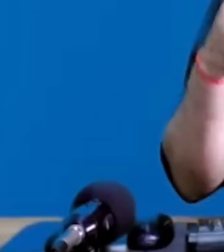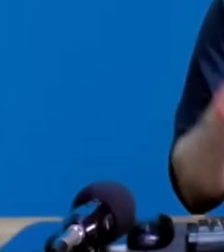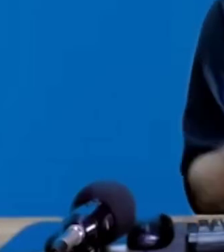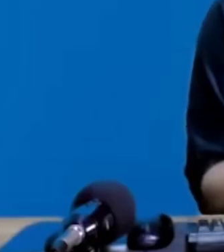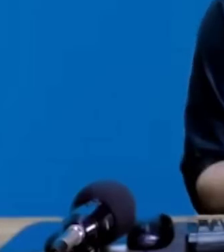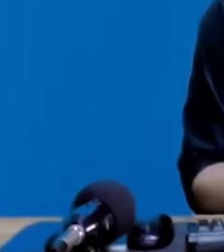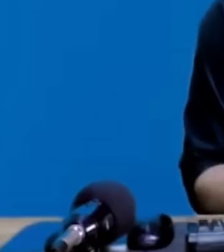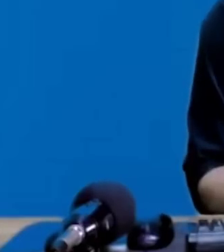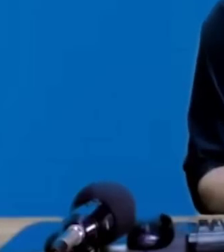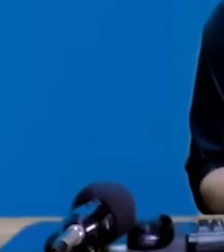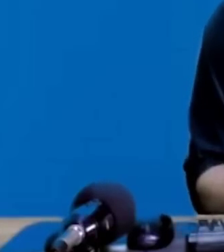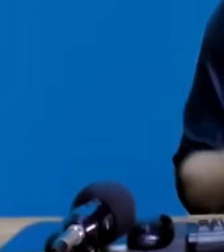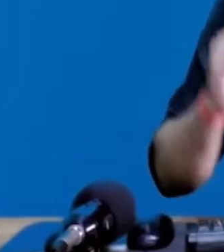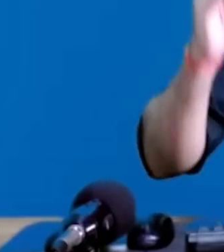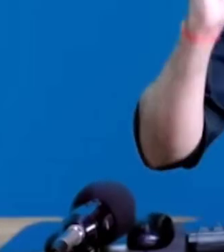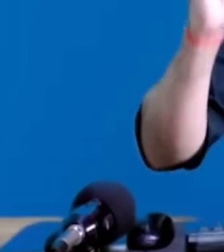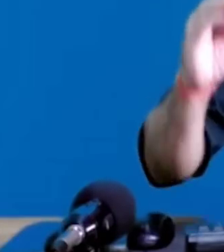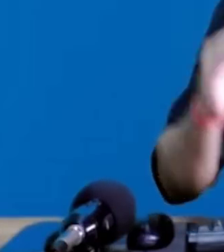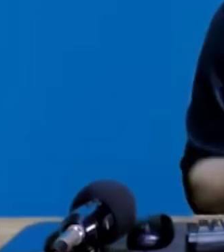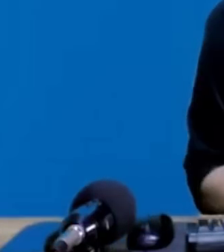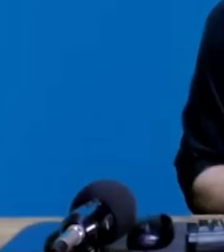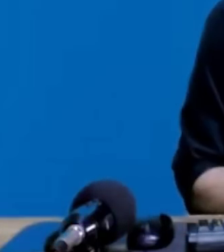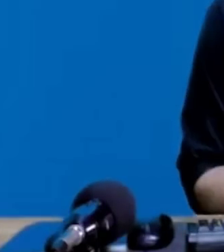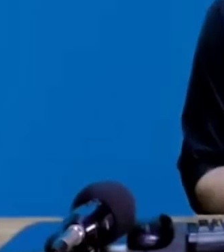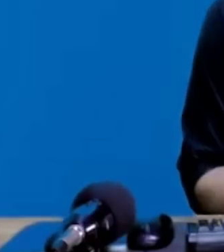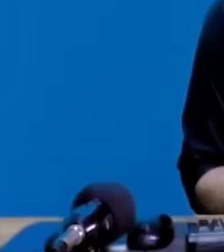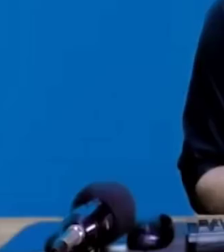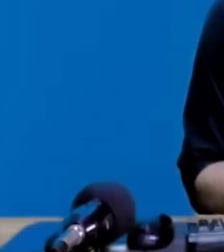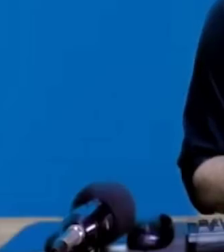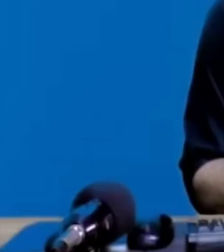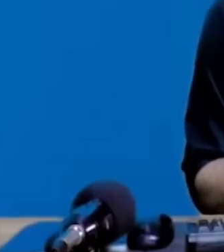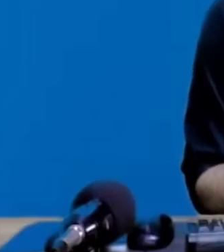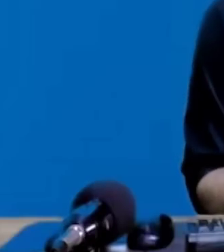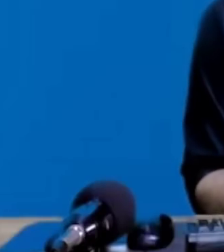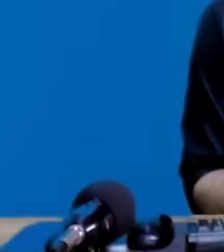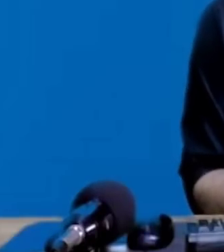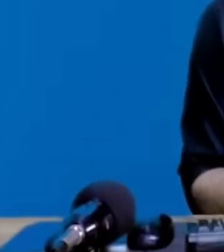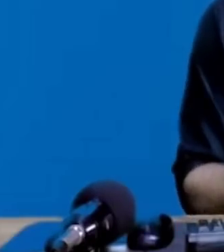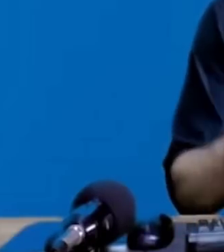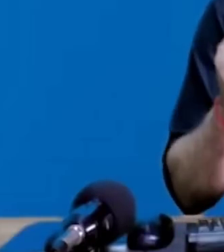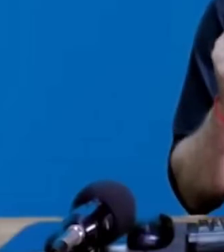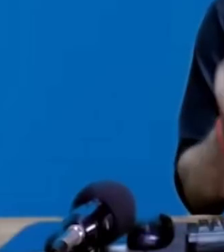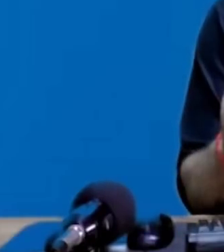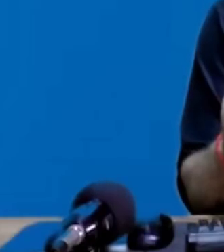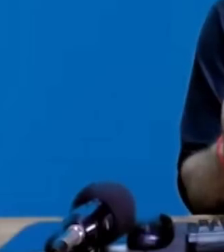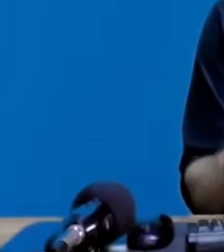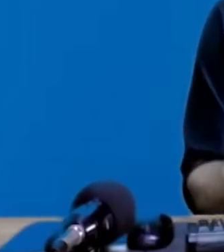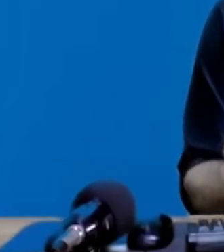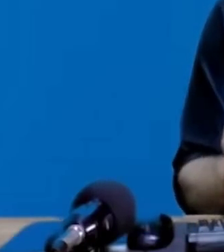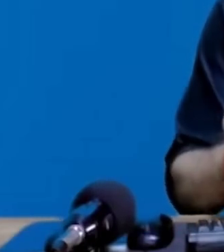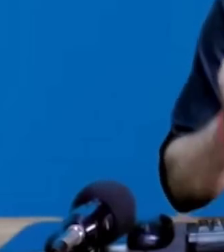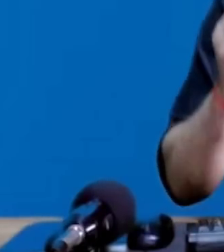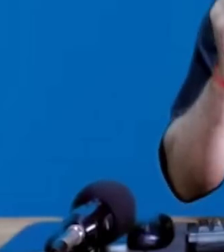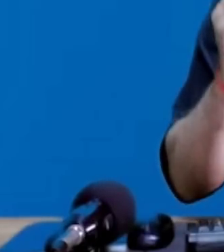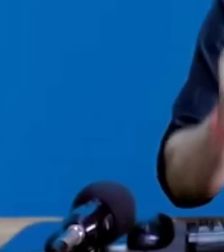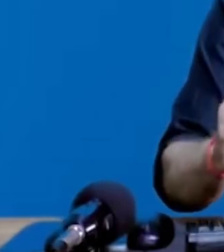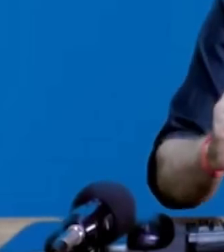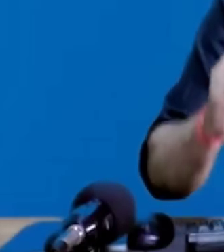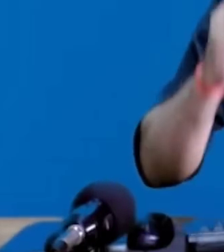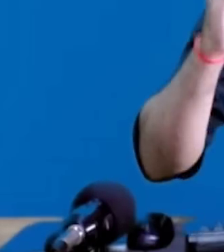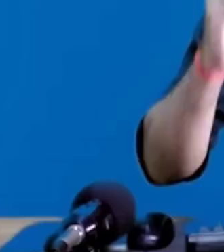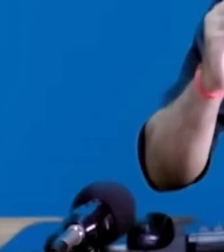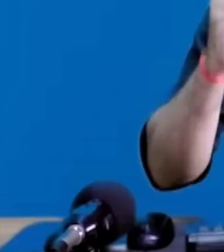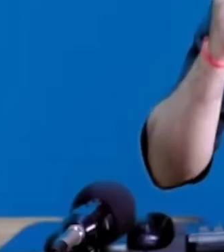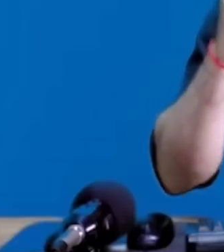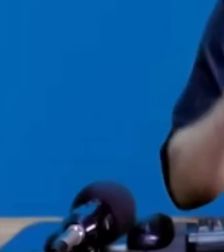a campanha de 2022, o Bolsonaro recebeu de presente joias que não